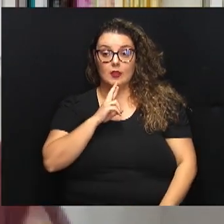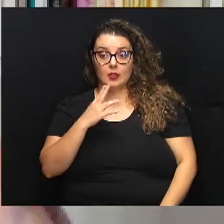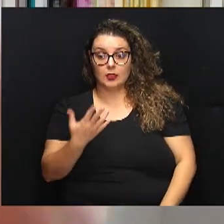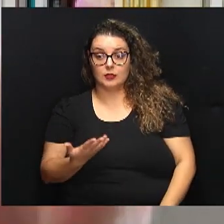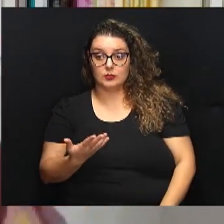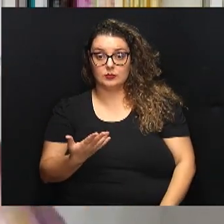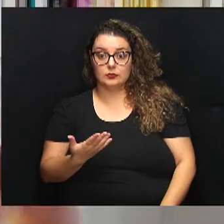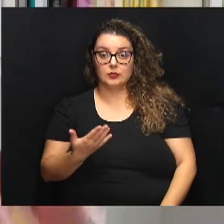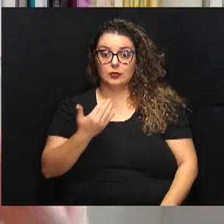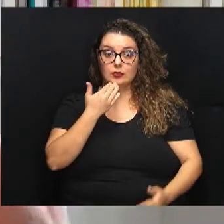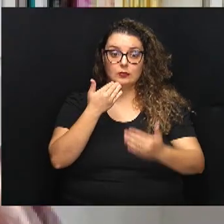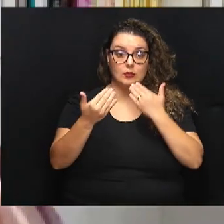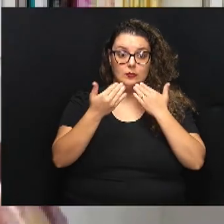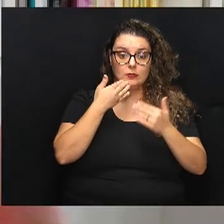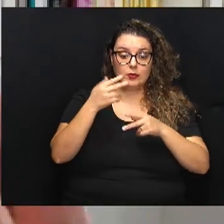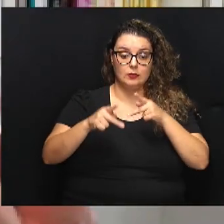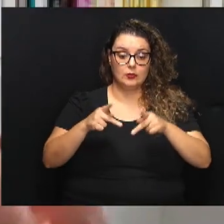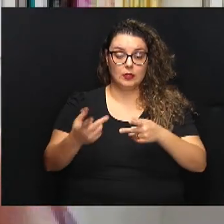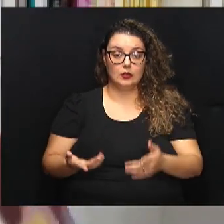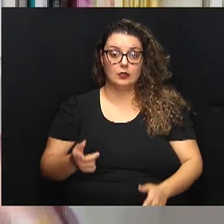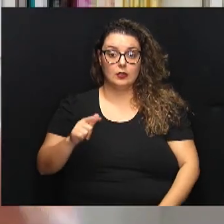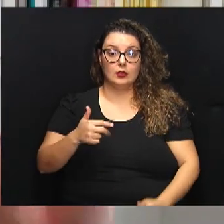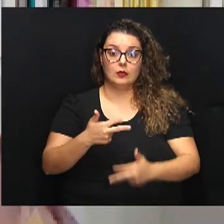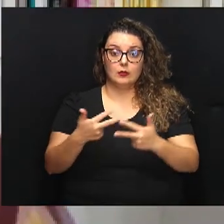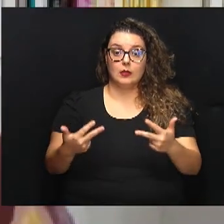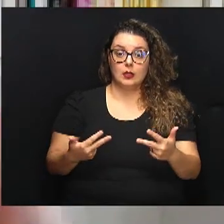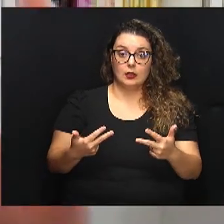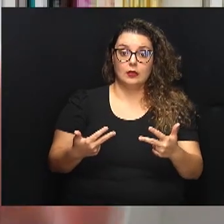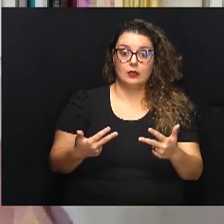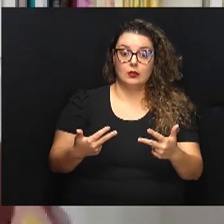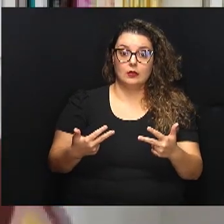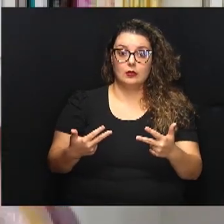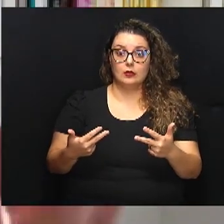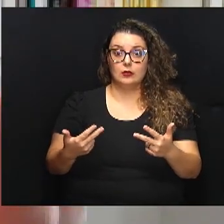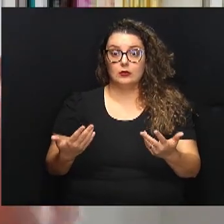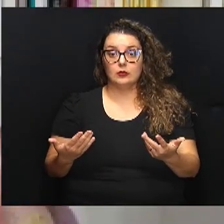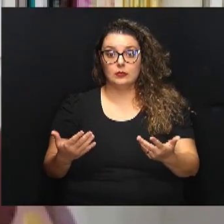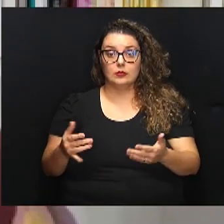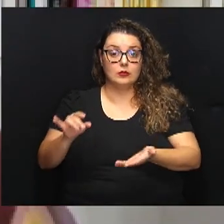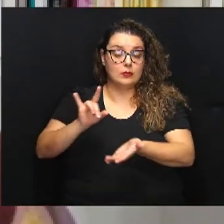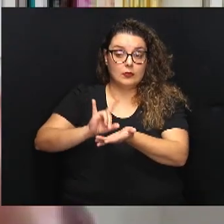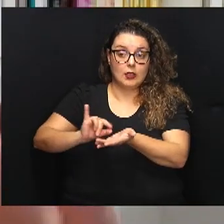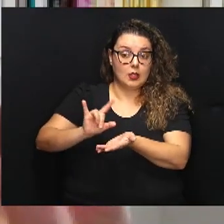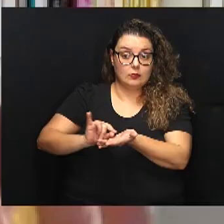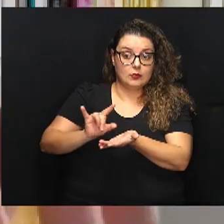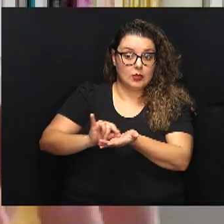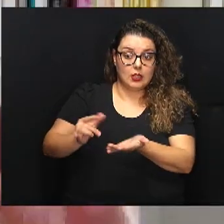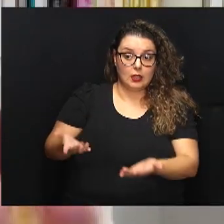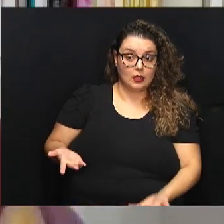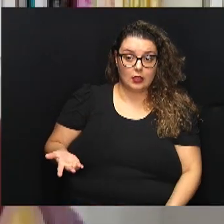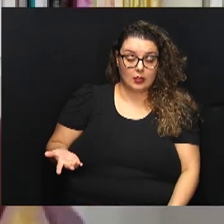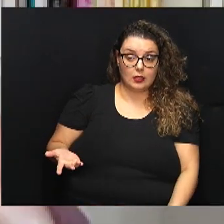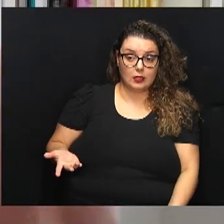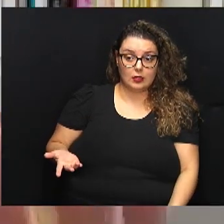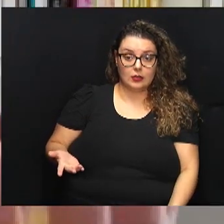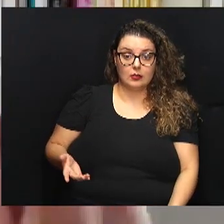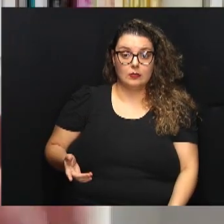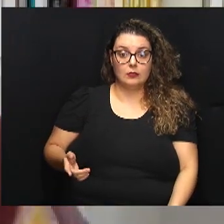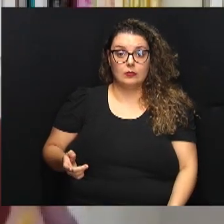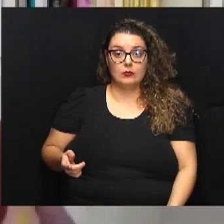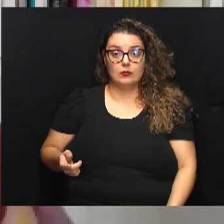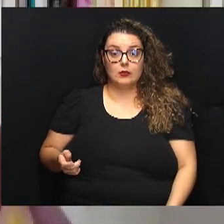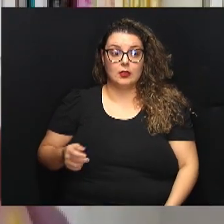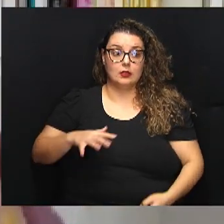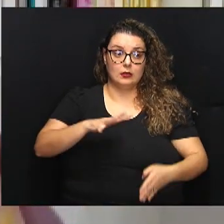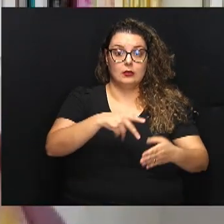aos pedidos do público é uma coisa de mercado capitalístico, mas que paga contas.